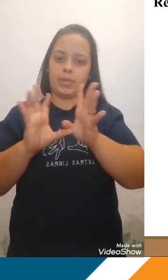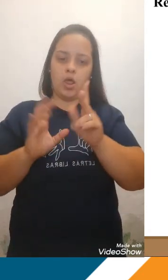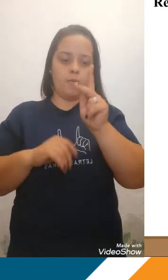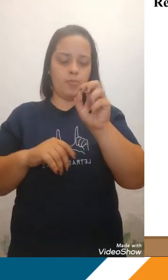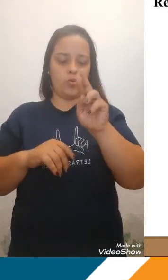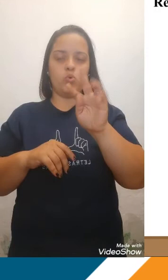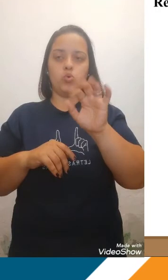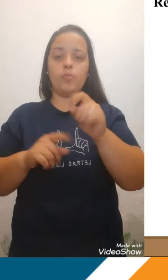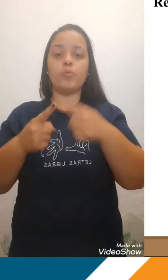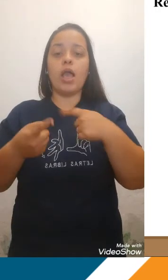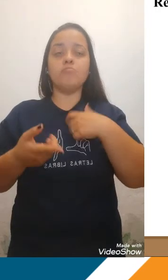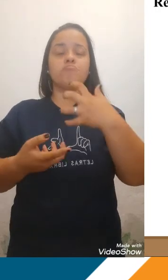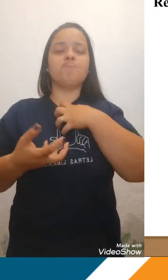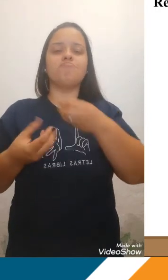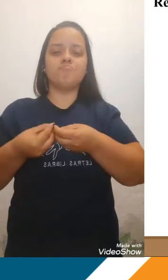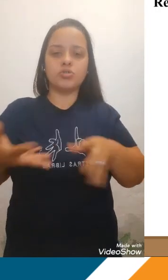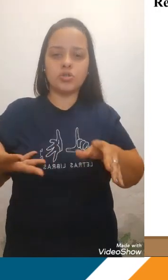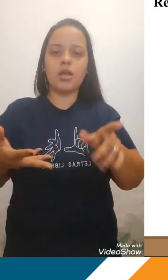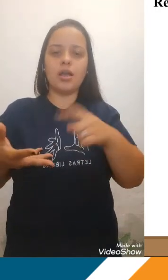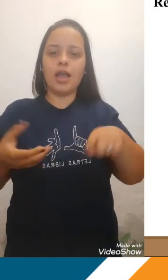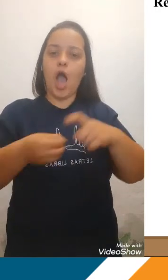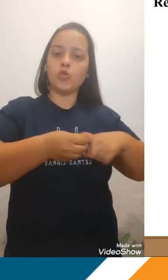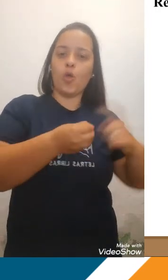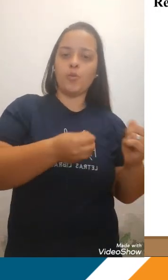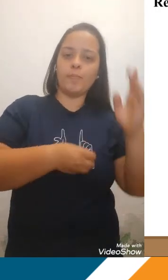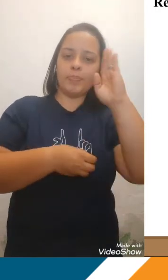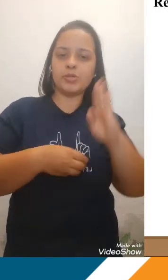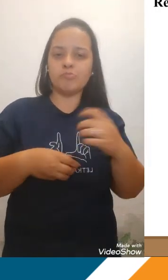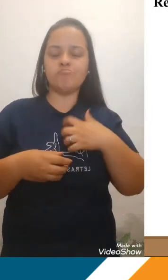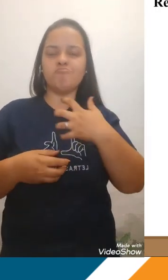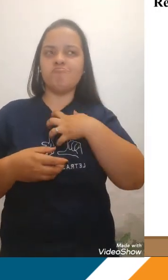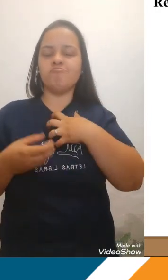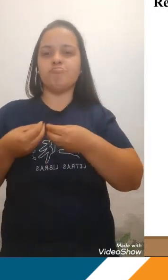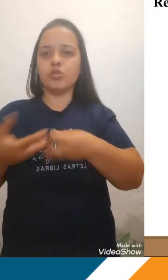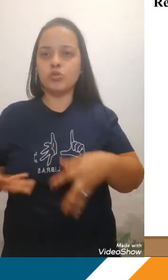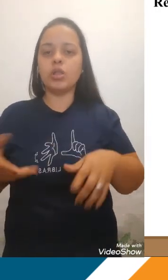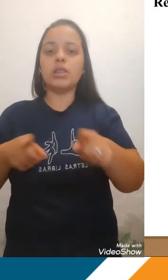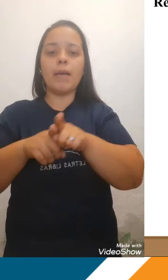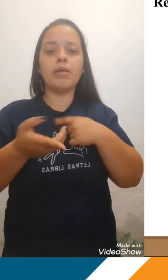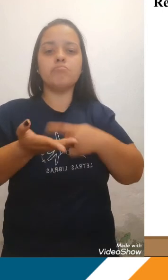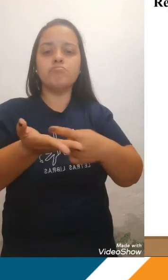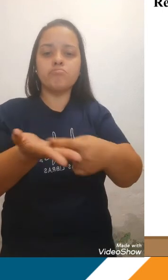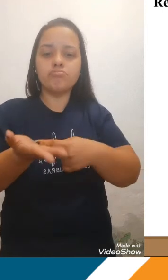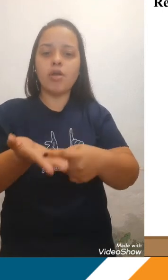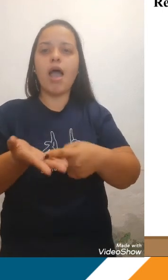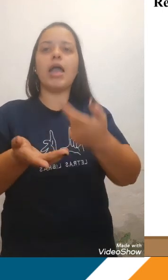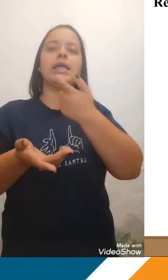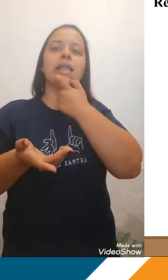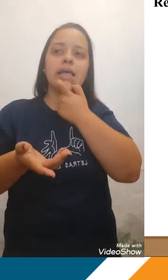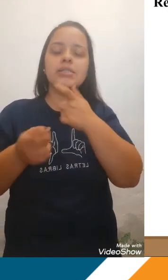Porto, pois sentiam-se prejudicados com a gradual autonomia do Brasil e os acordos que beneficiavam os ingleses